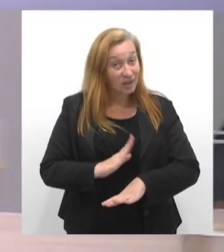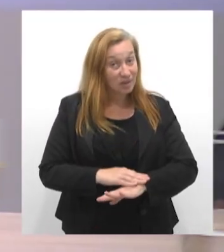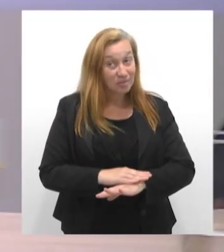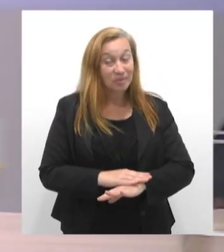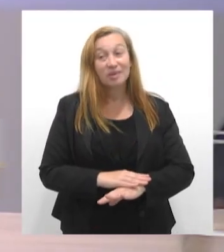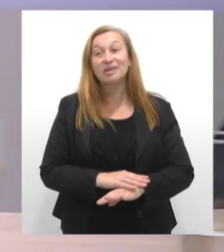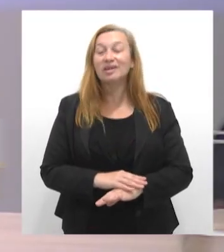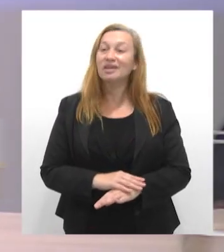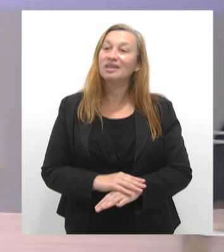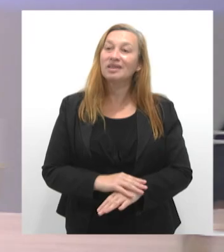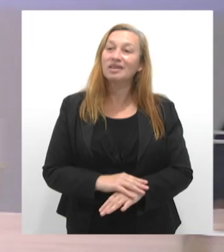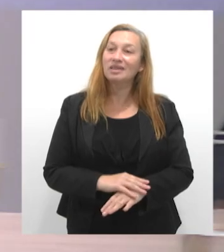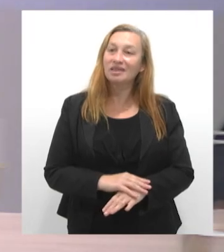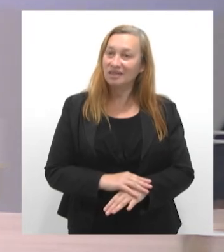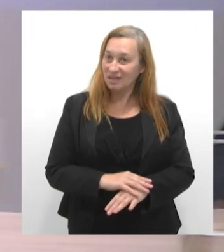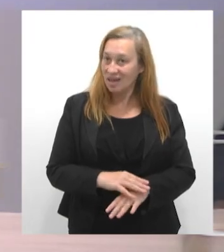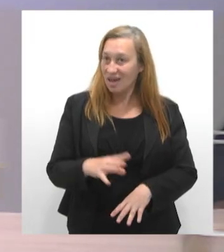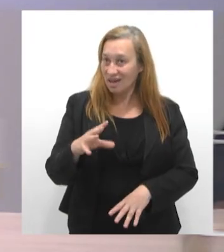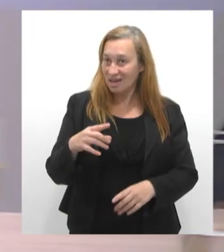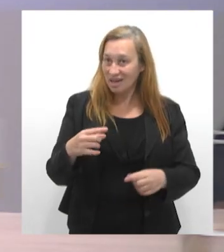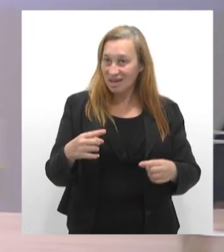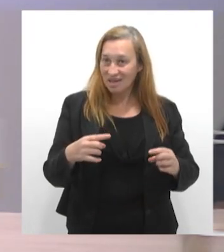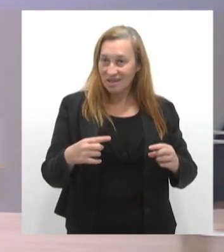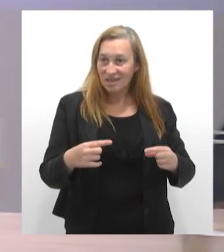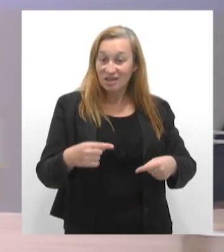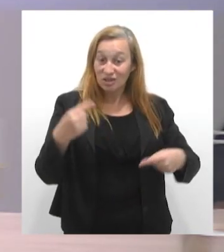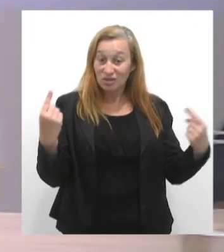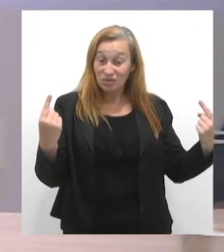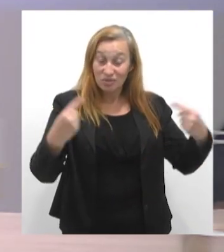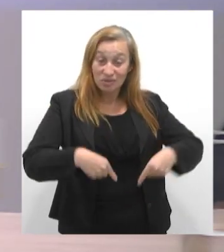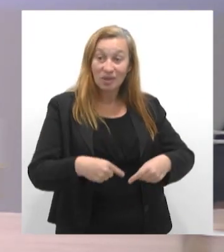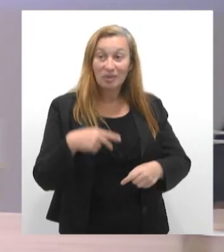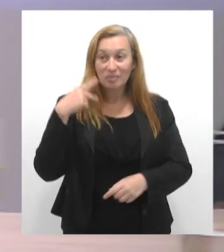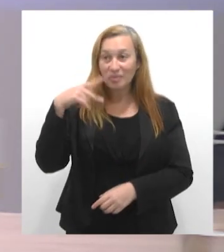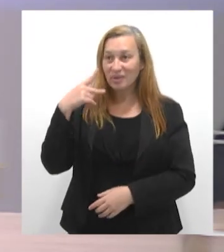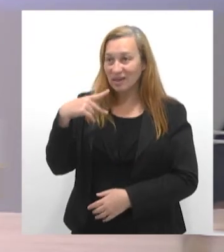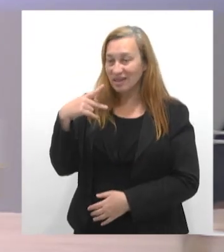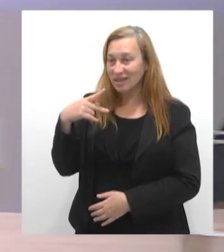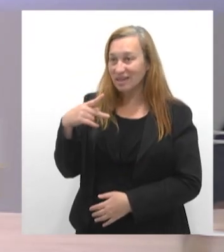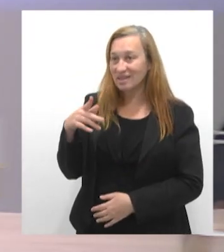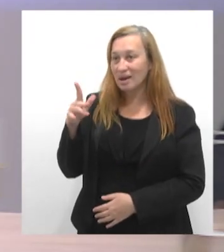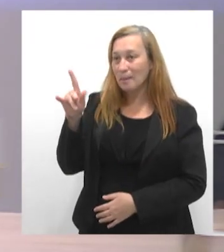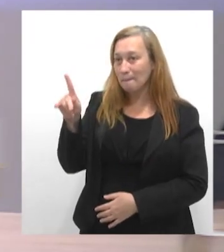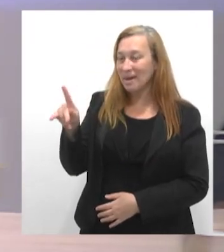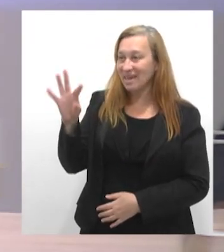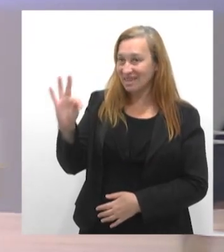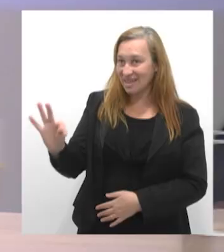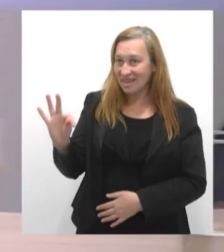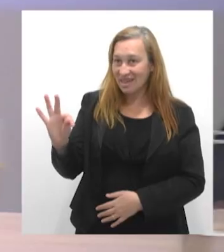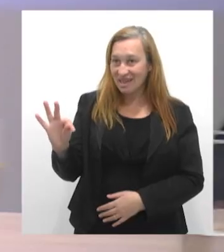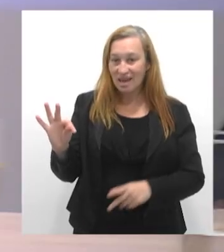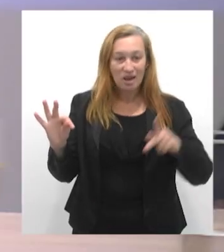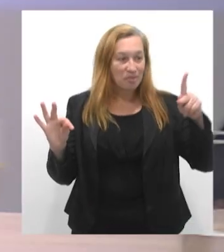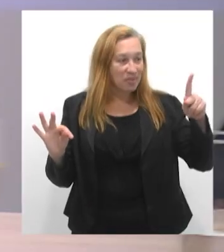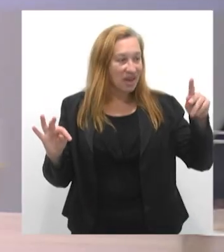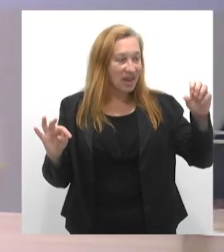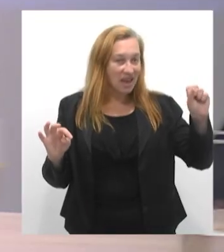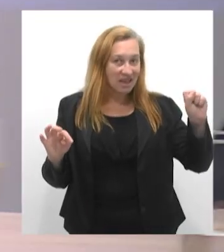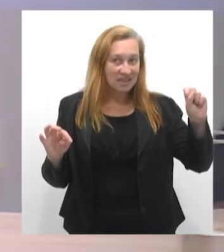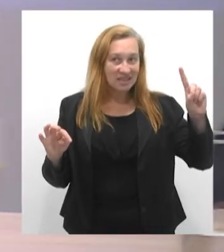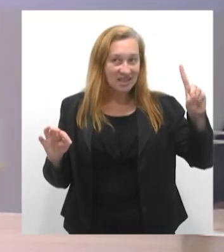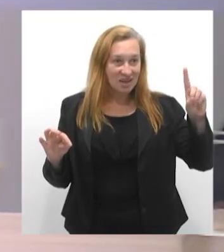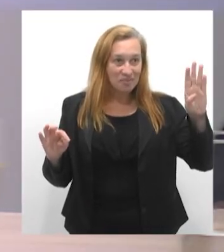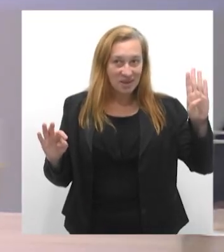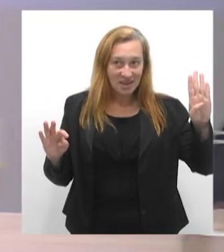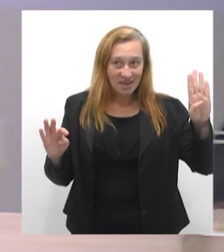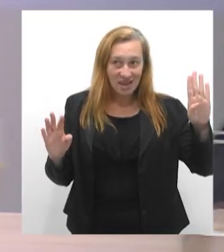que a briga política era entre o PT e o PSDB.